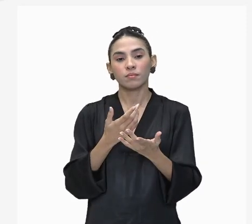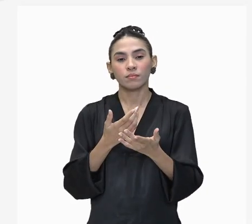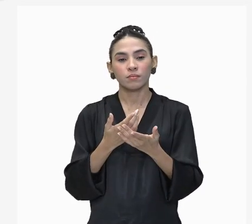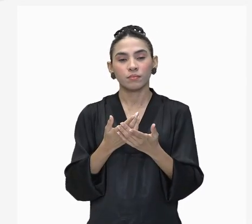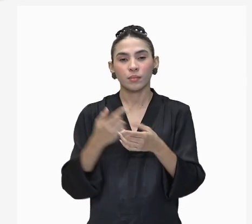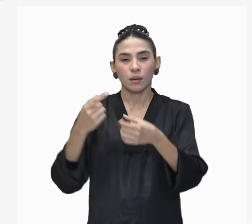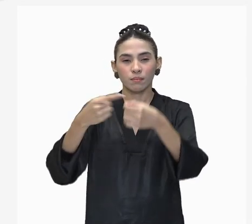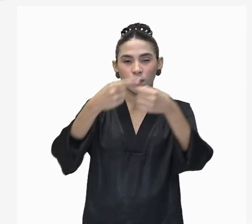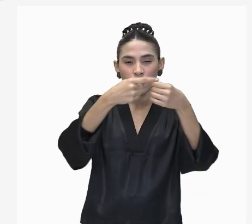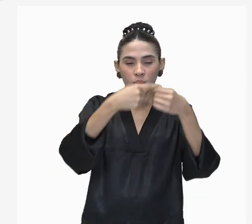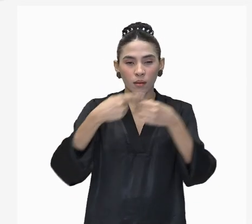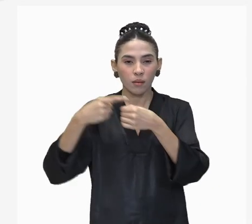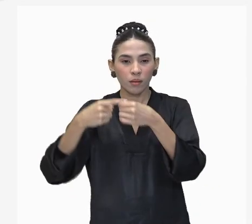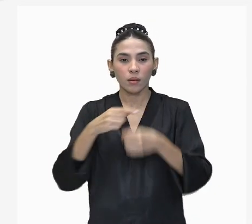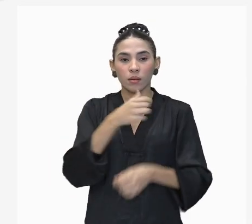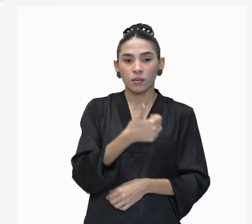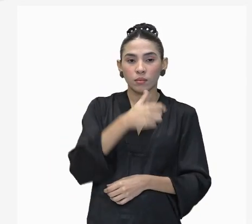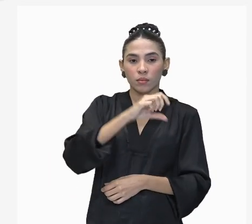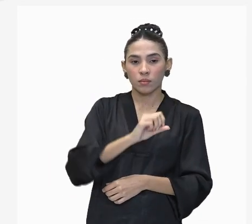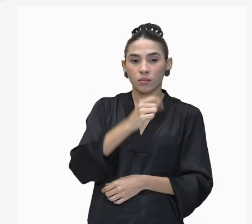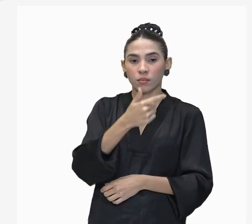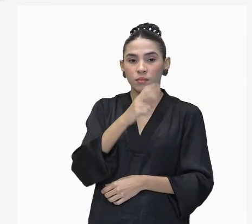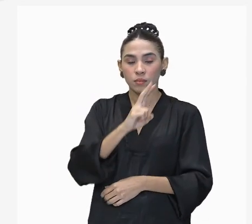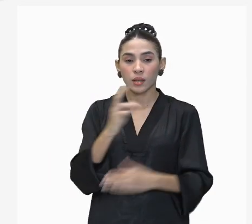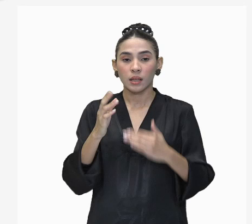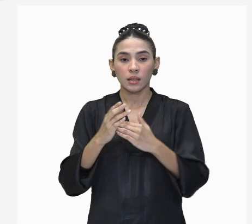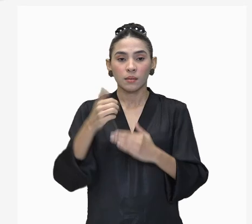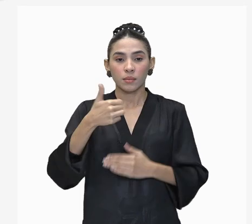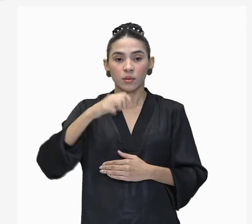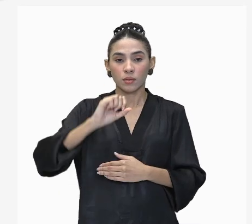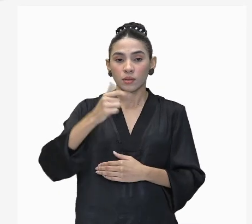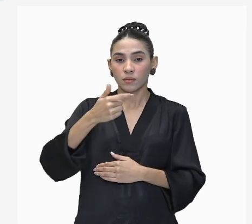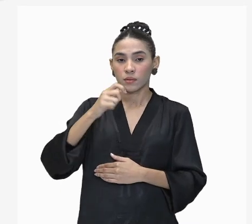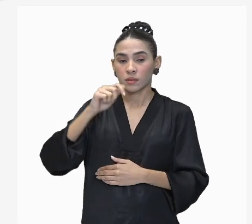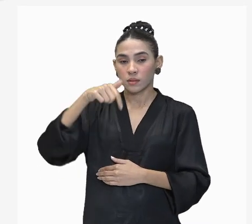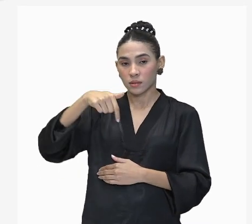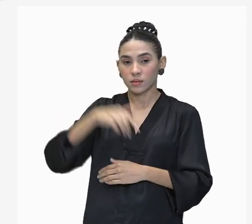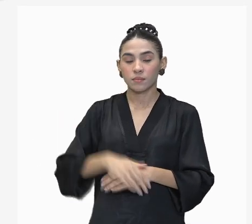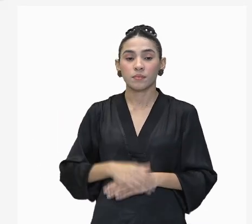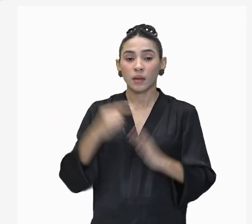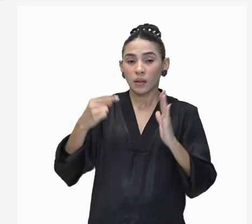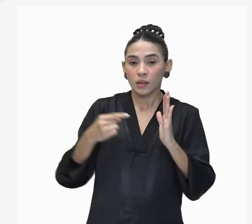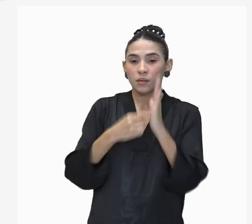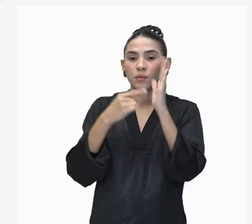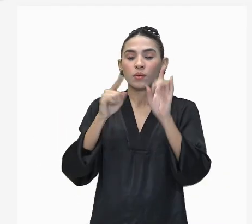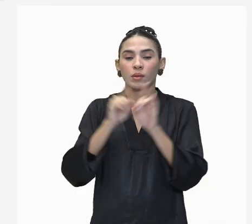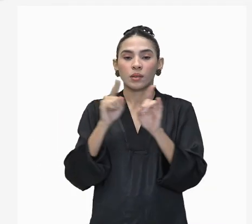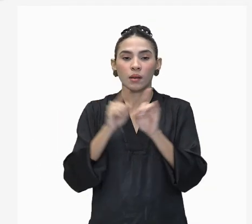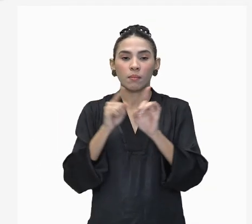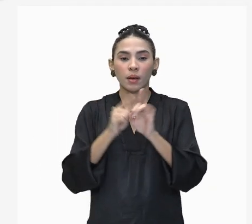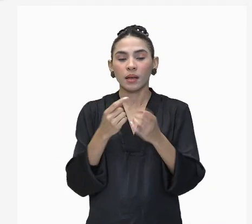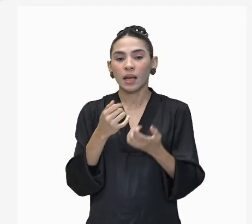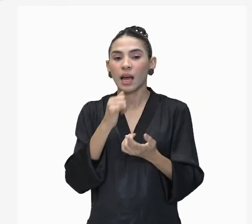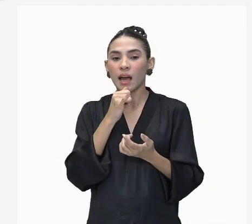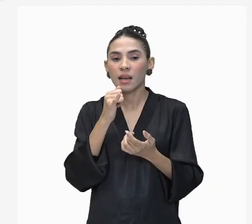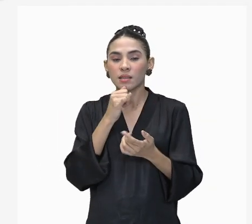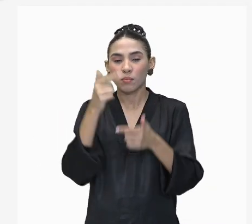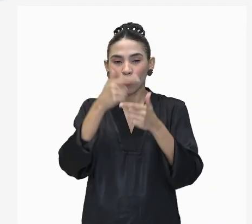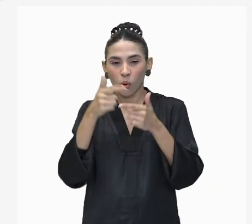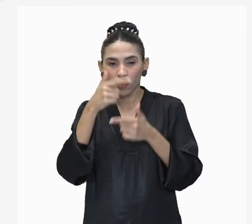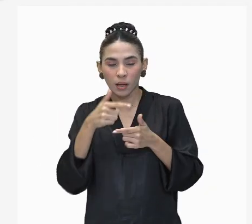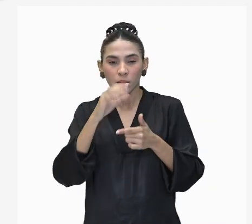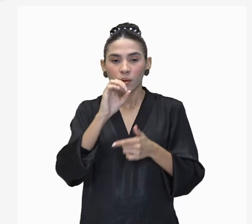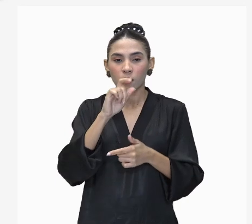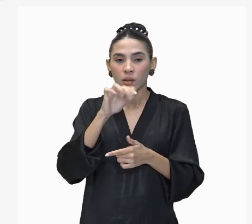entre 1925 e 1927. Denunciou os abusos das oligarquias e defendeu